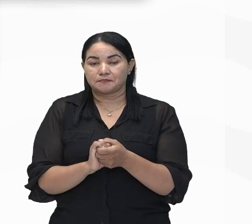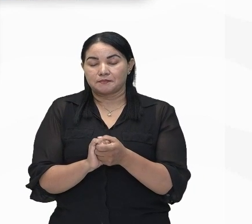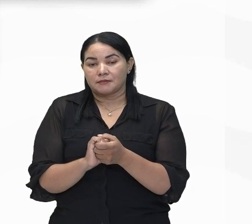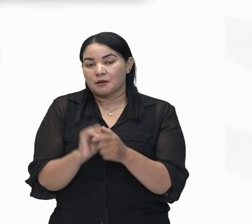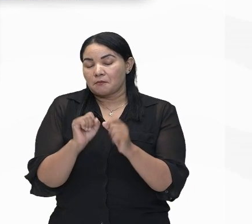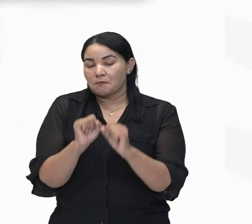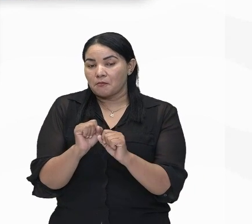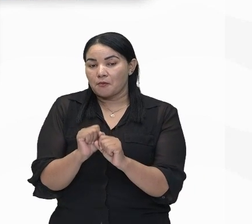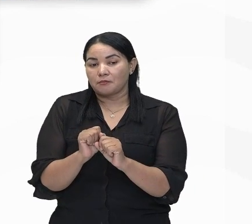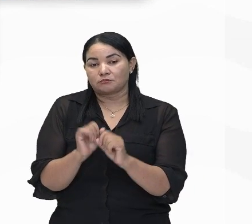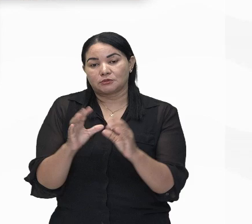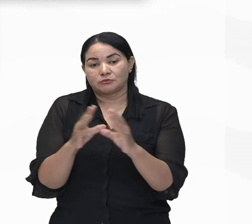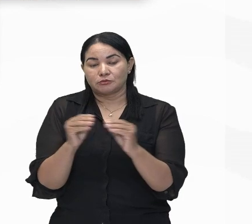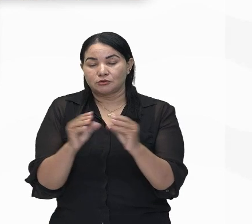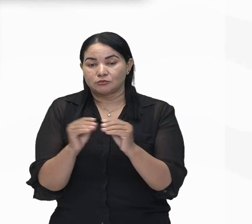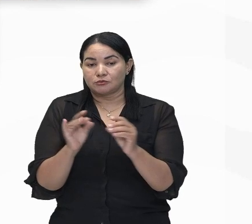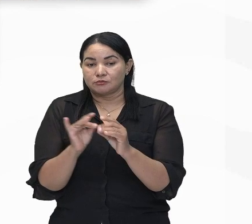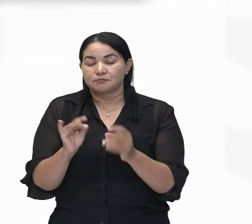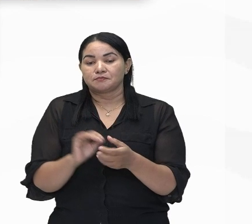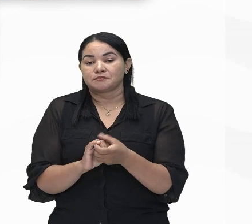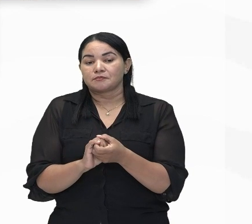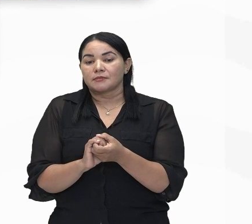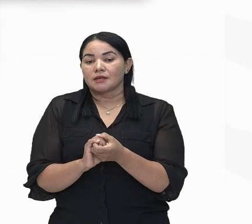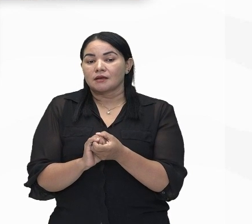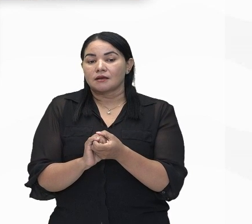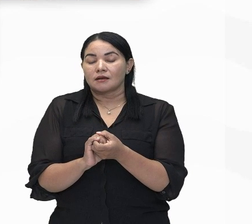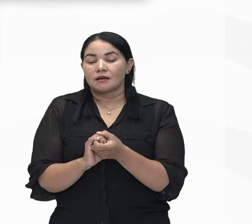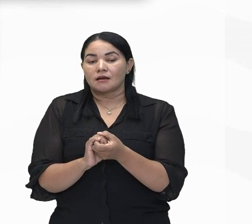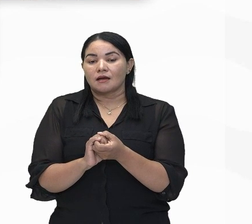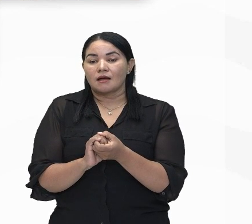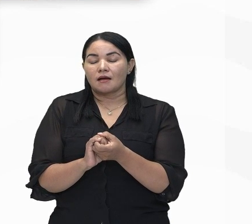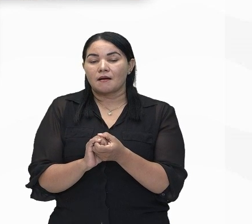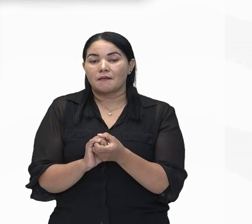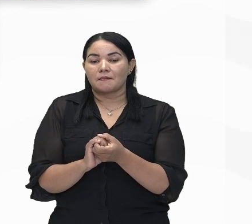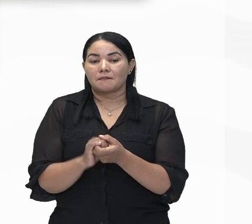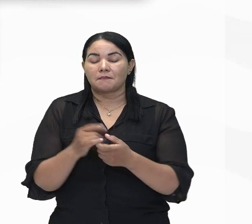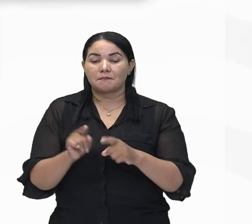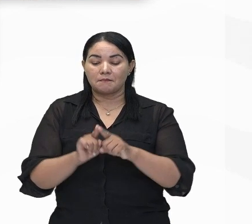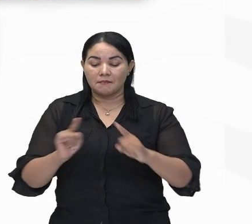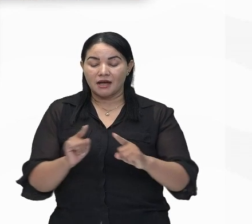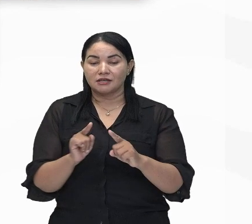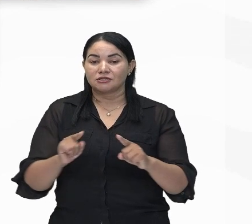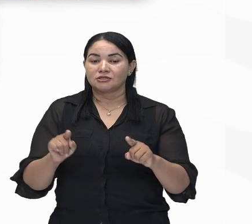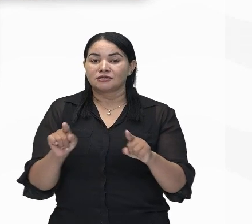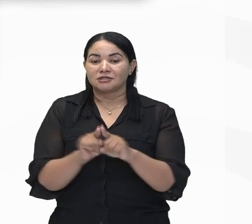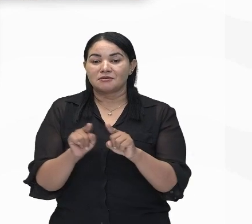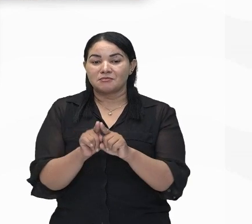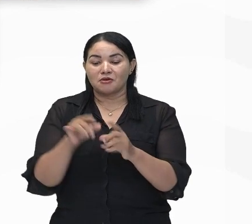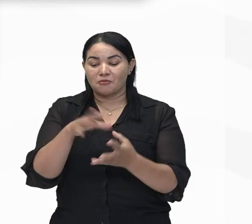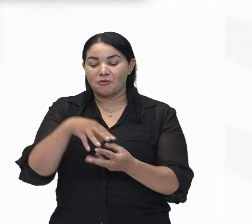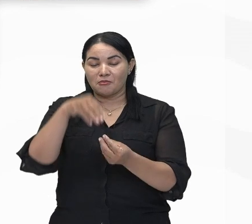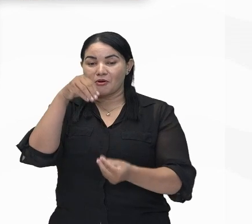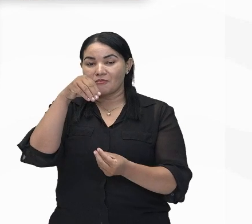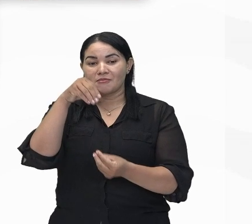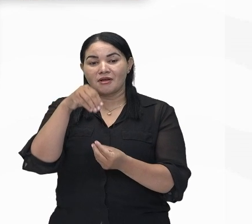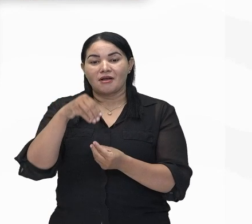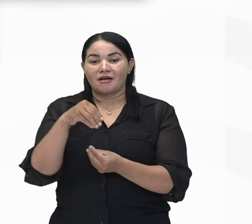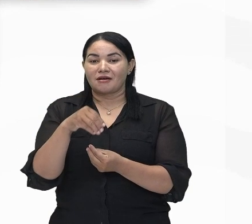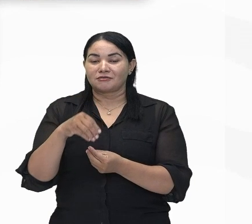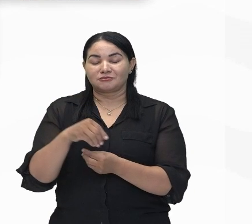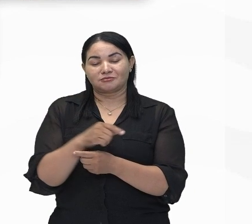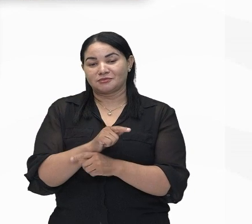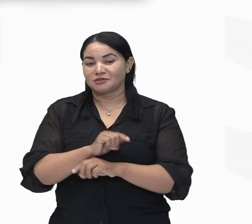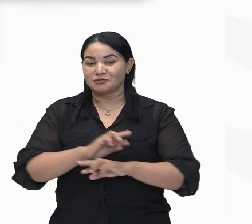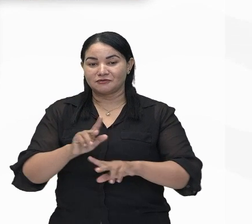também espiritual, porque não é matéria, mas também não é espírito, né? Esse espírito, né, no sentido de que seja um